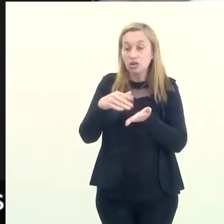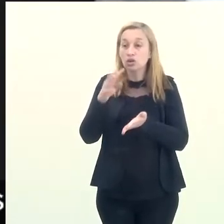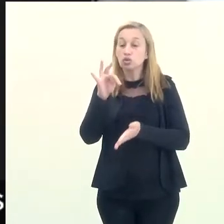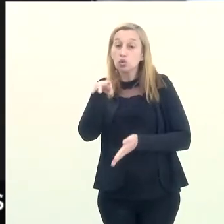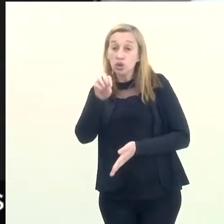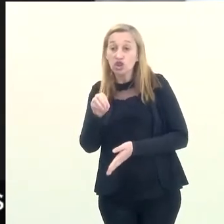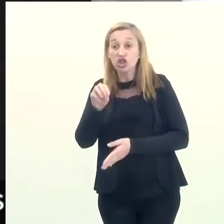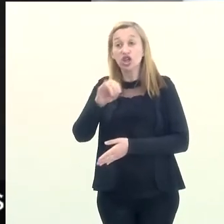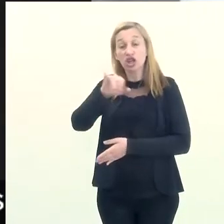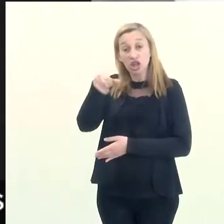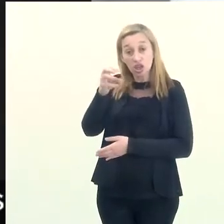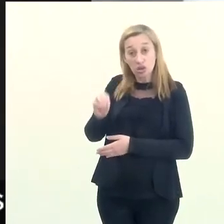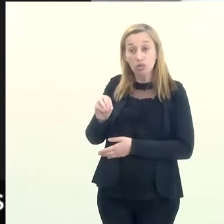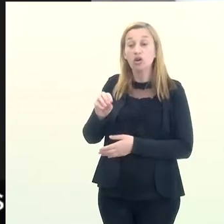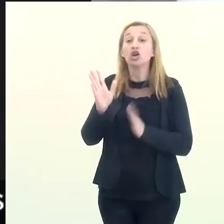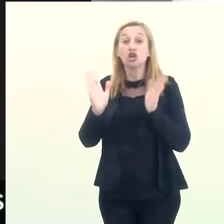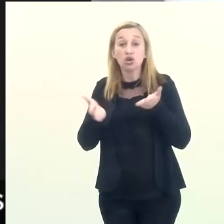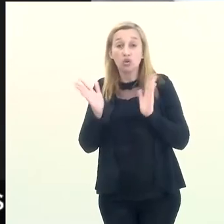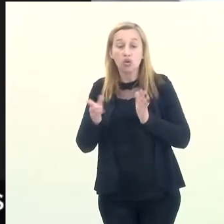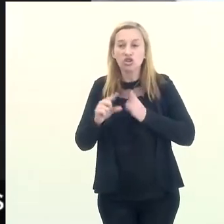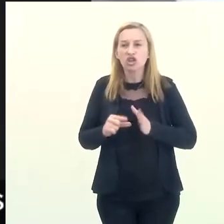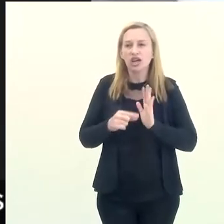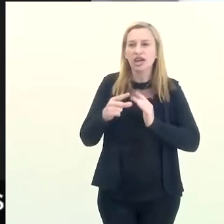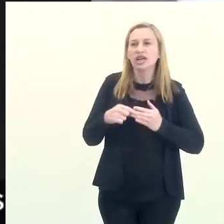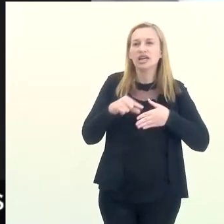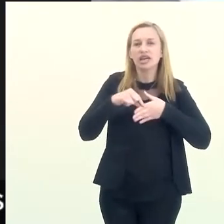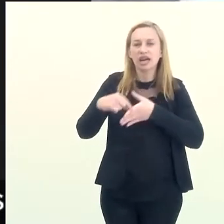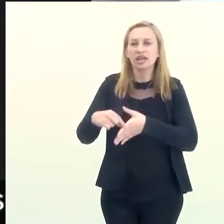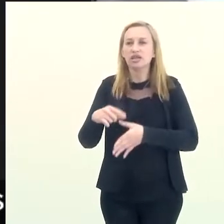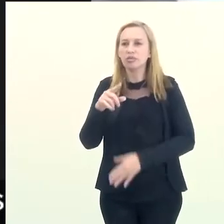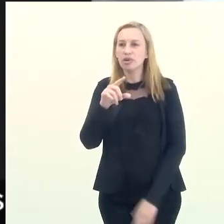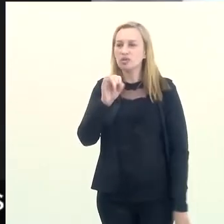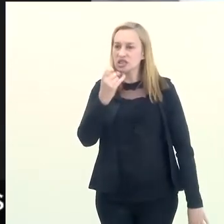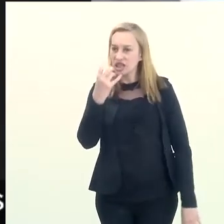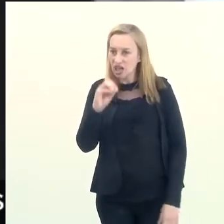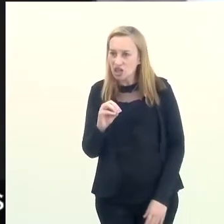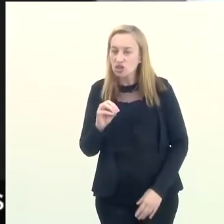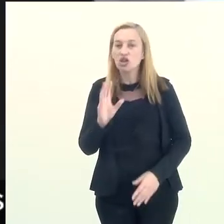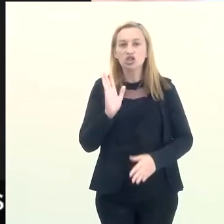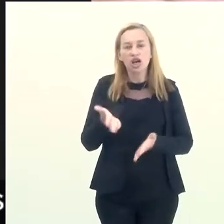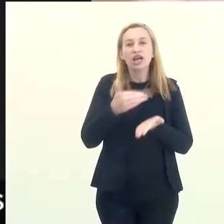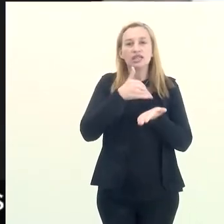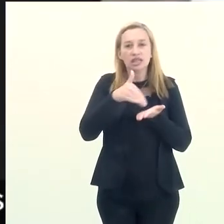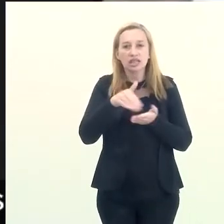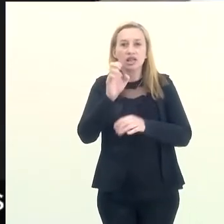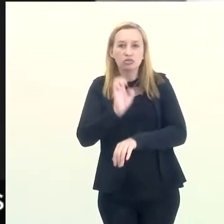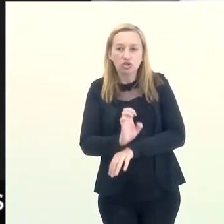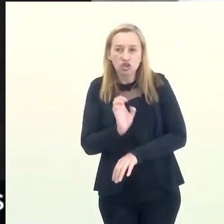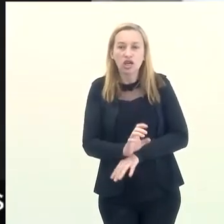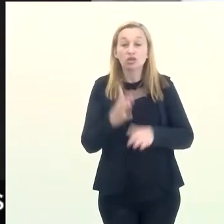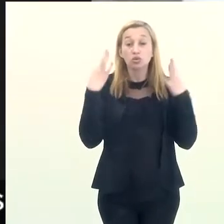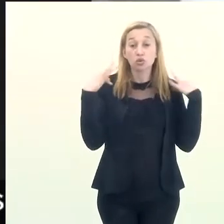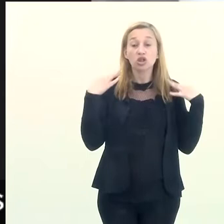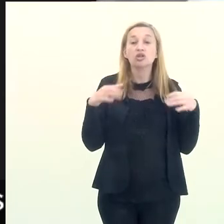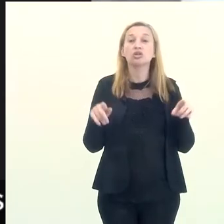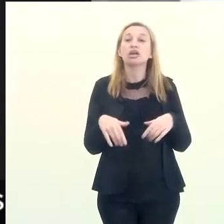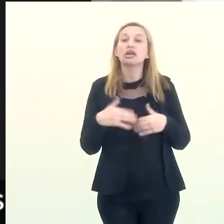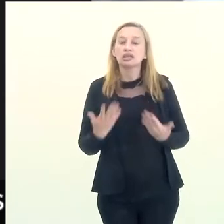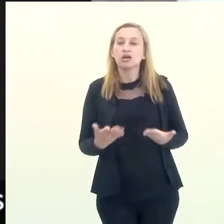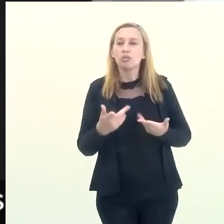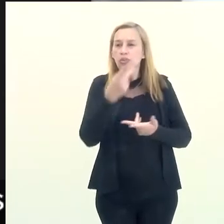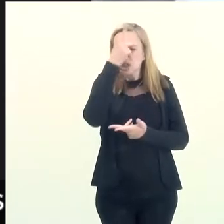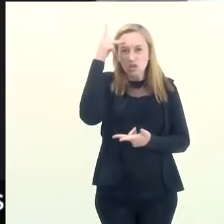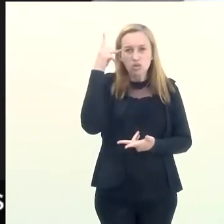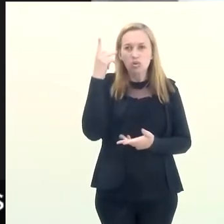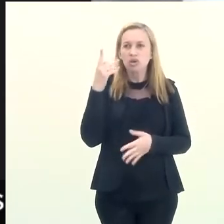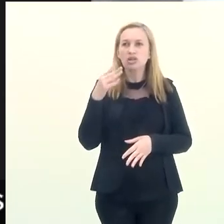a Turis Rio, que hoje é presidida pelo Sérgio Ricardo de Almeida, que já tinha sido secretário de Estado de Turismo.